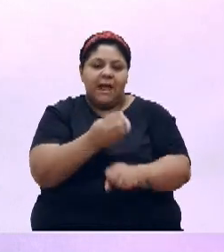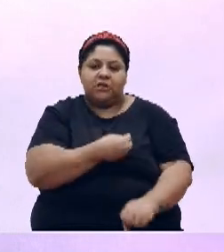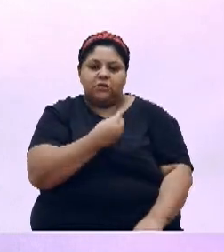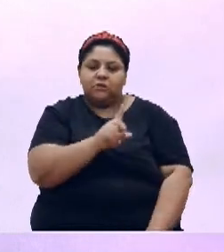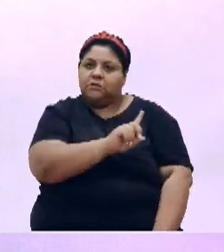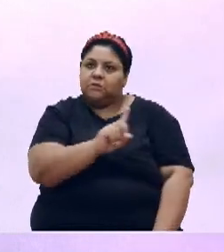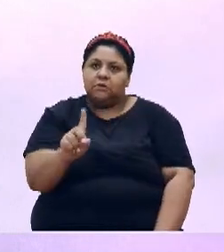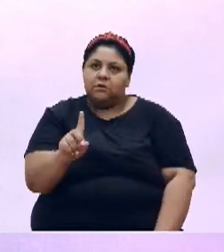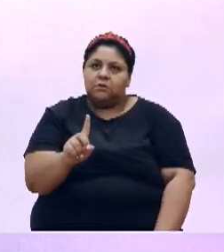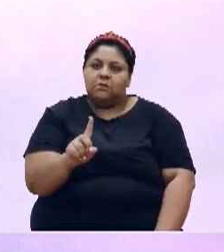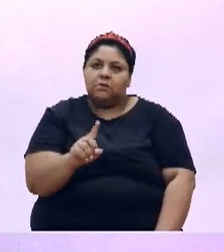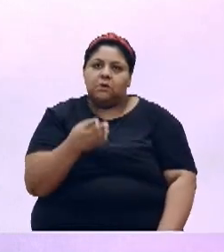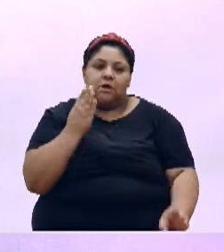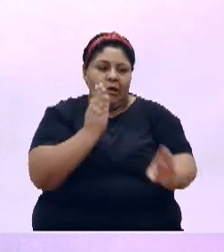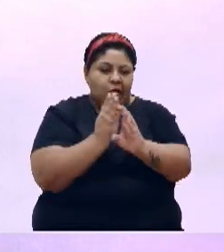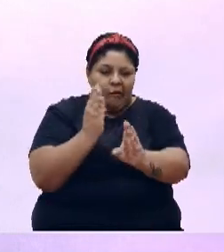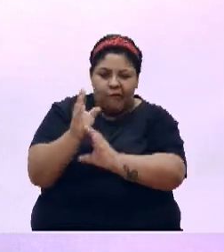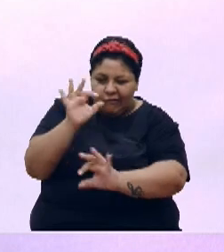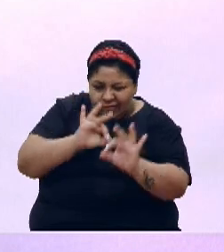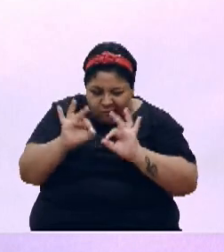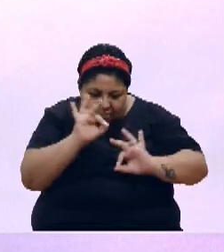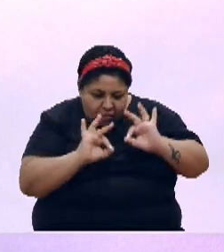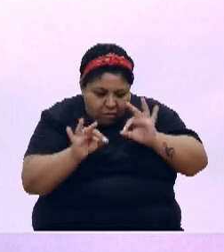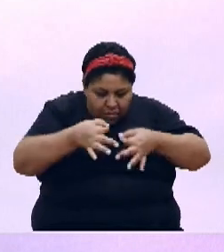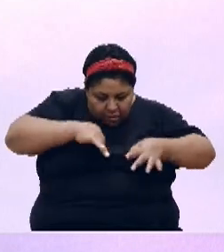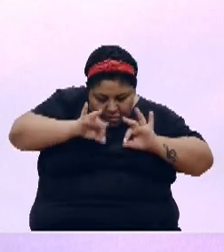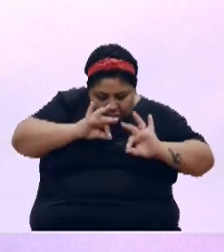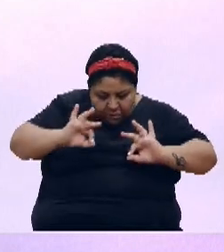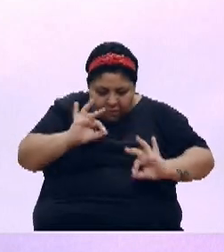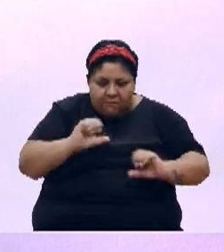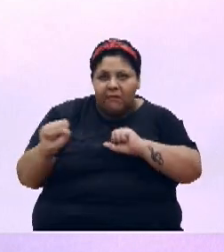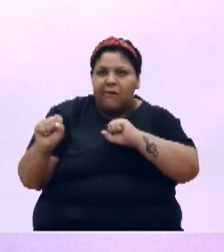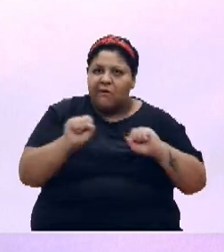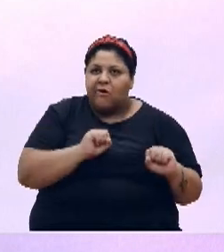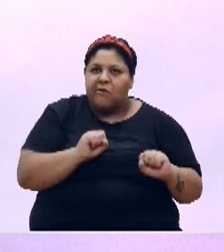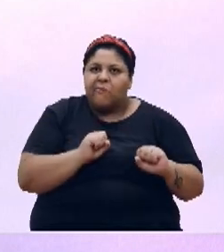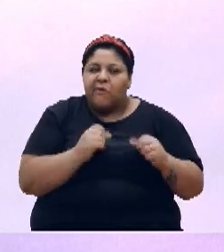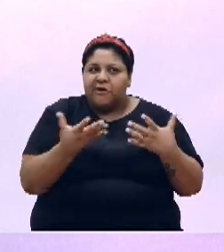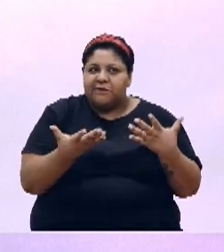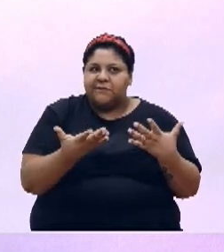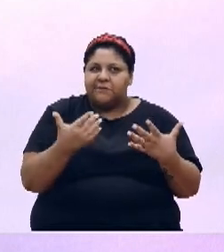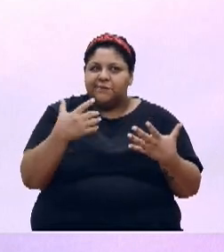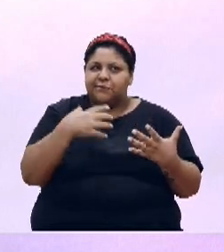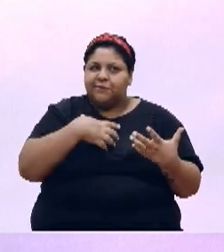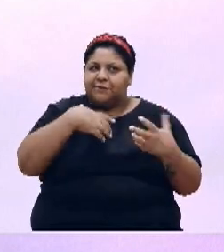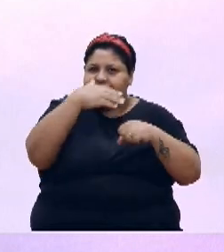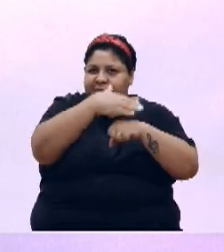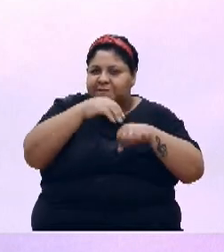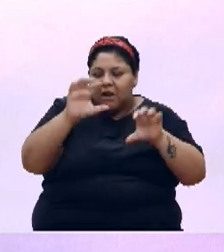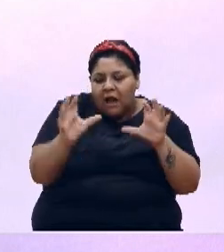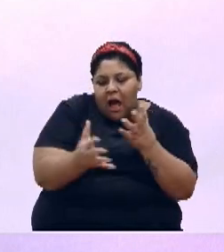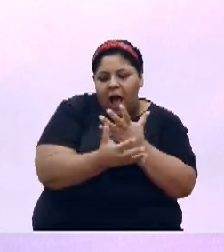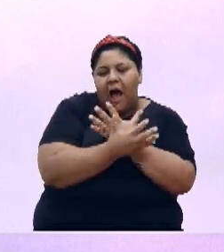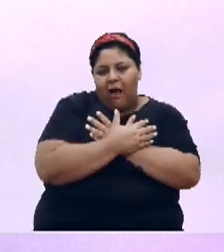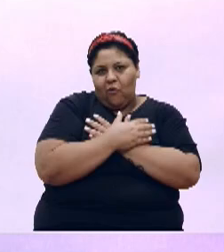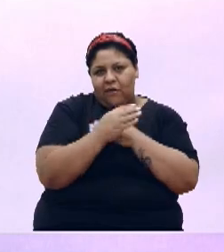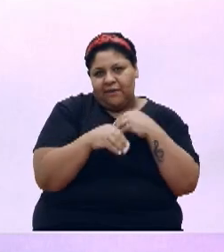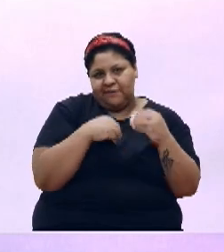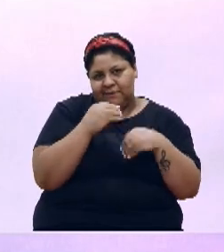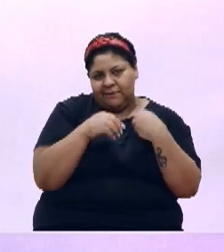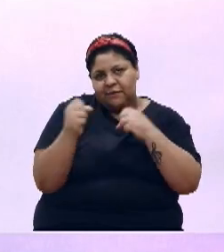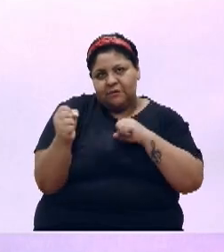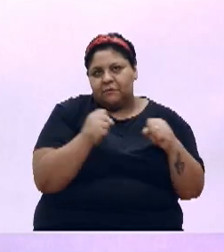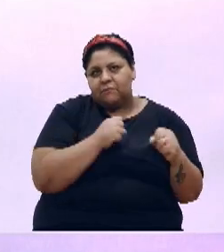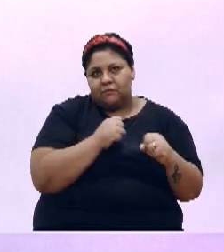é conseguir encontrar lugarzinhos aqui dentro que a gente possa generosamente acolher, né? Então, que a gente possa